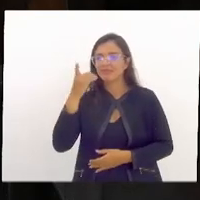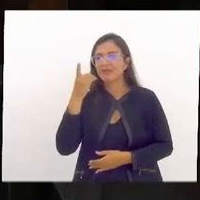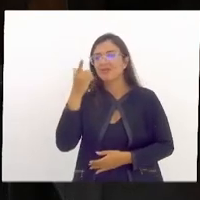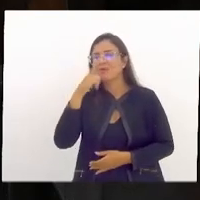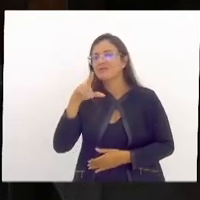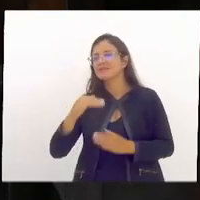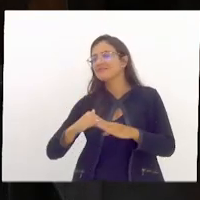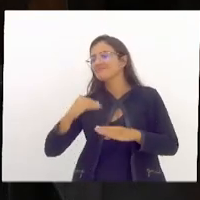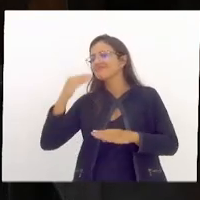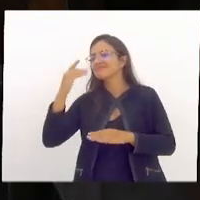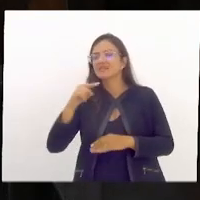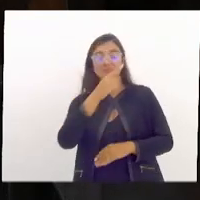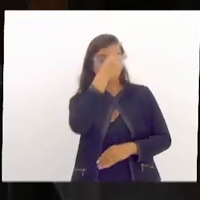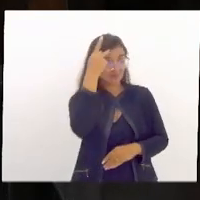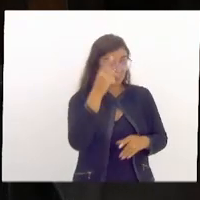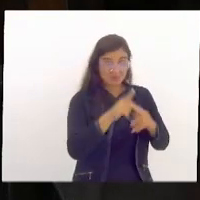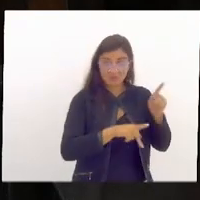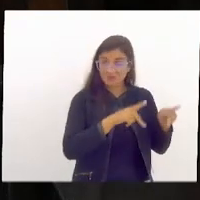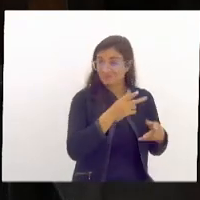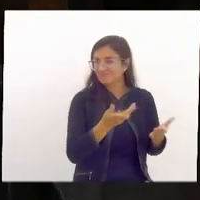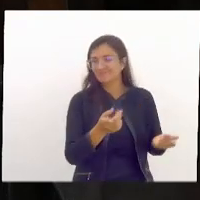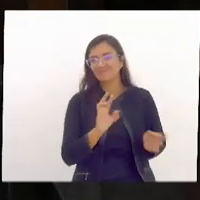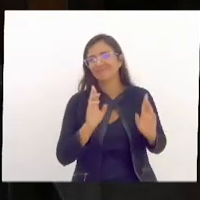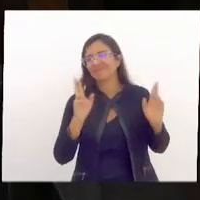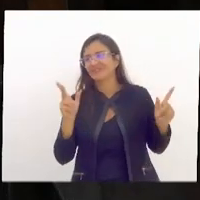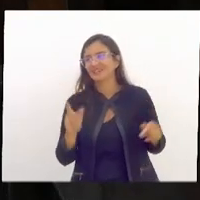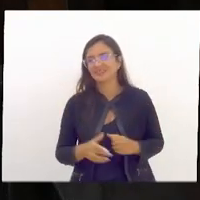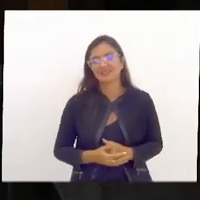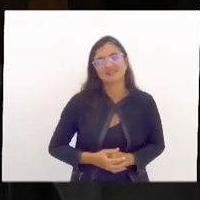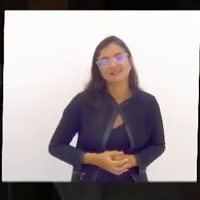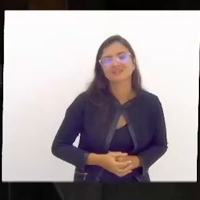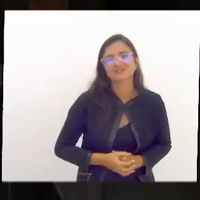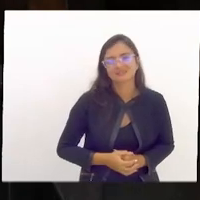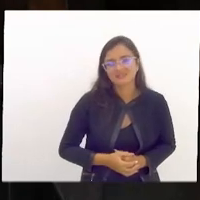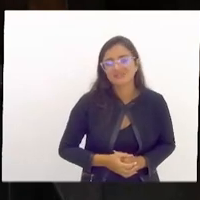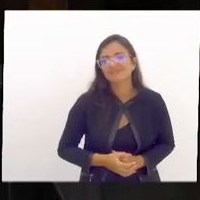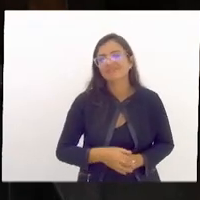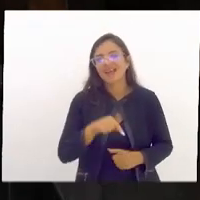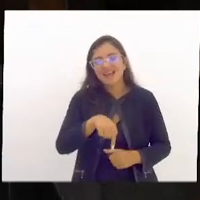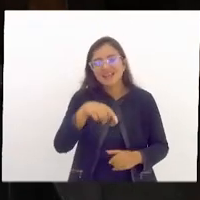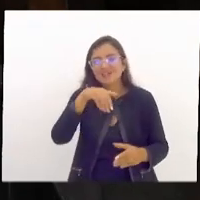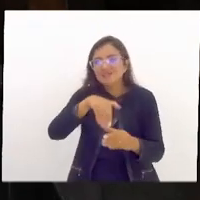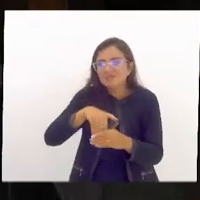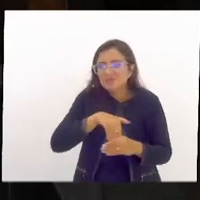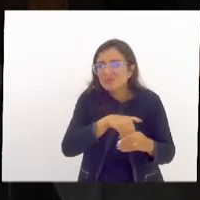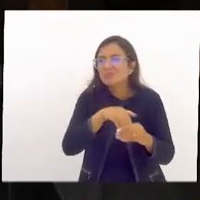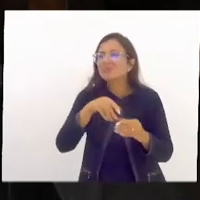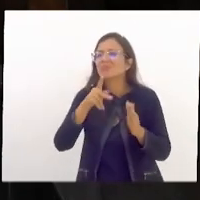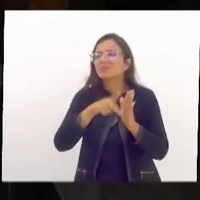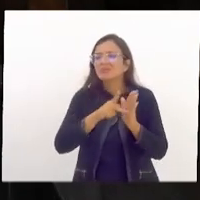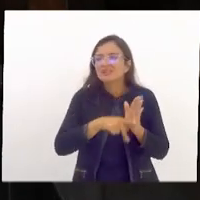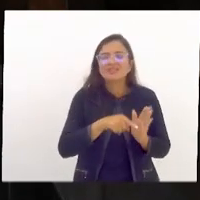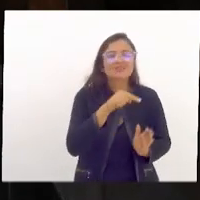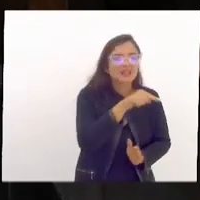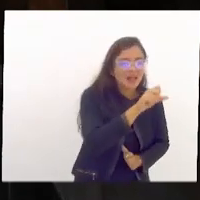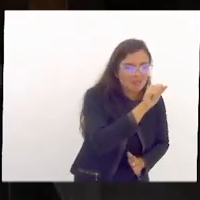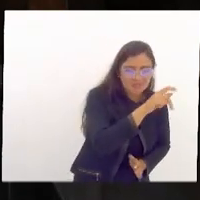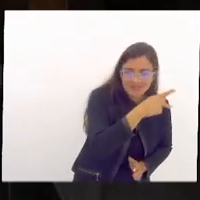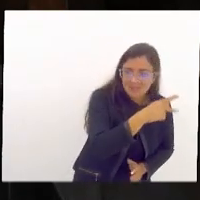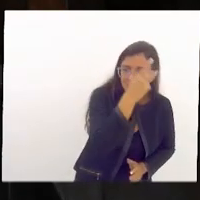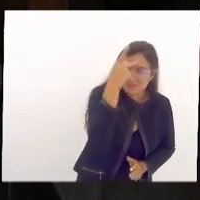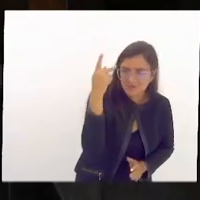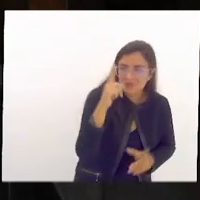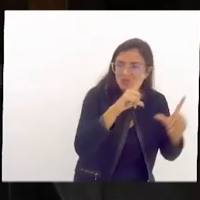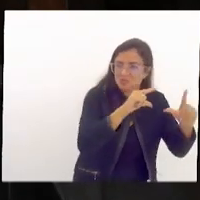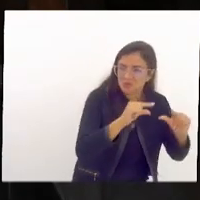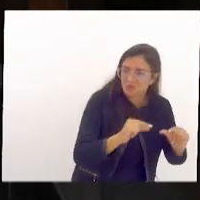mesma legislatura em que essa casa votou projetos que diminuíram o valor das aposentadorias